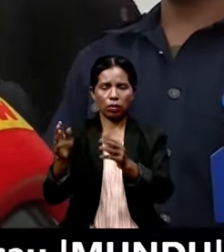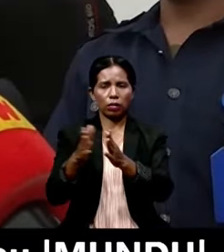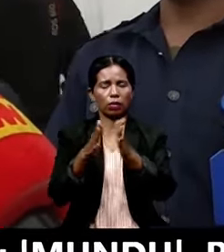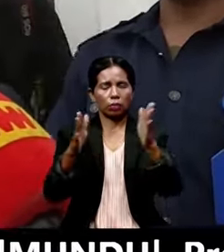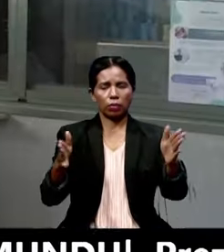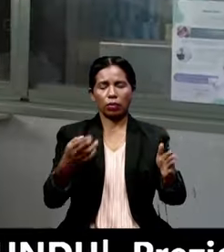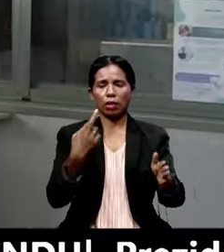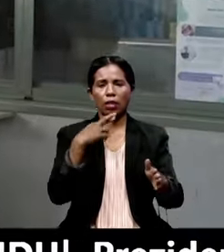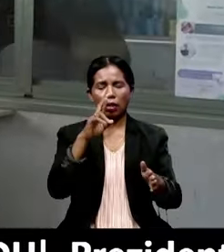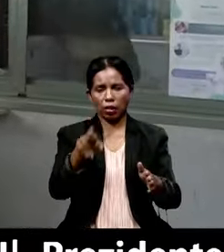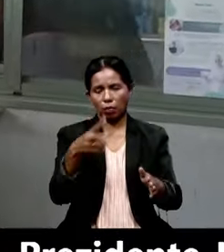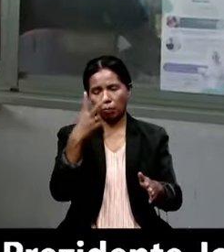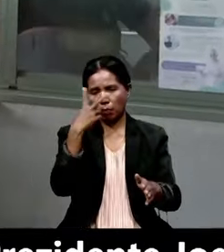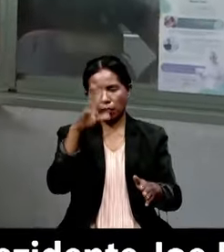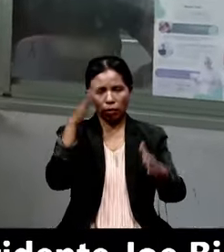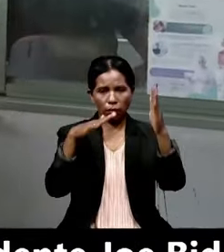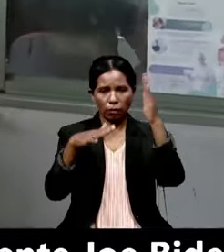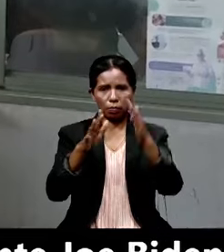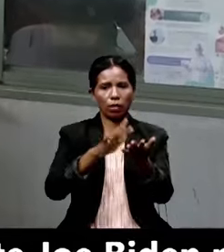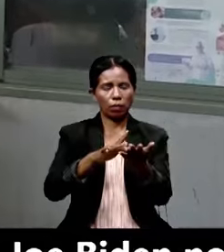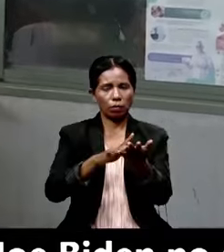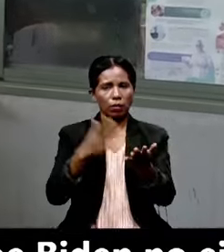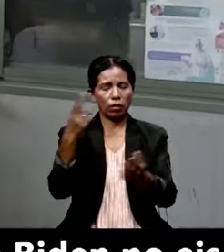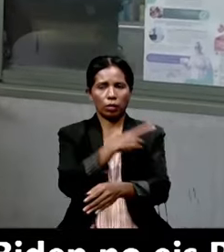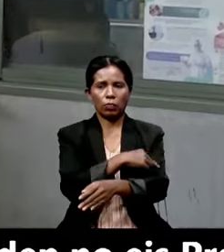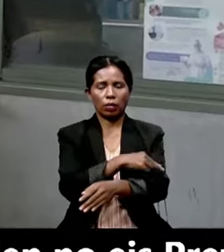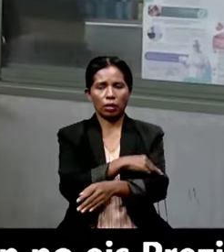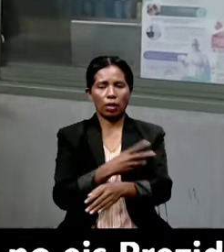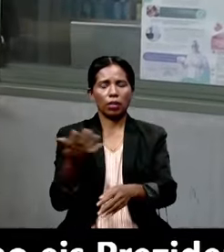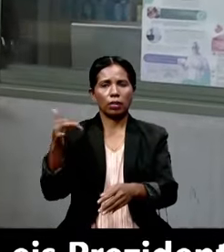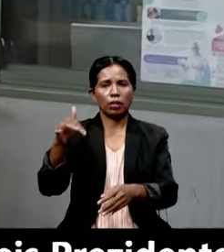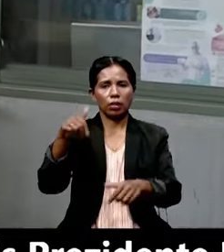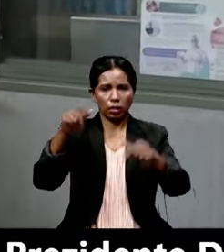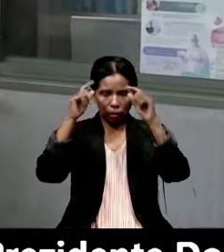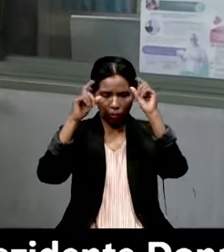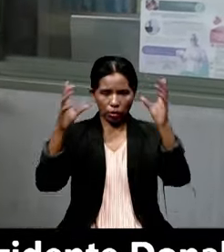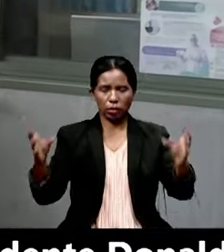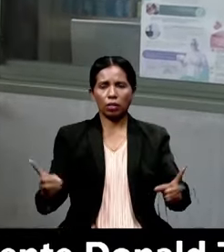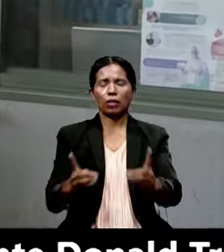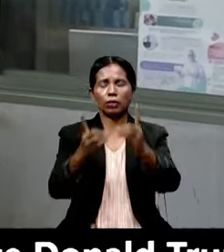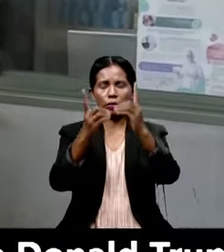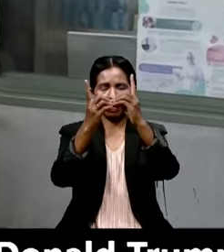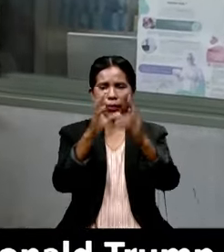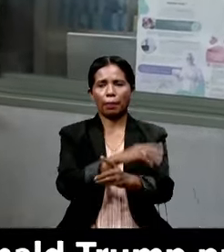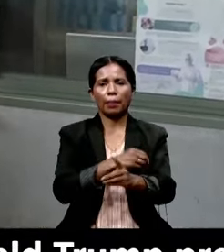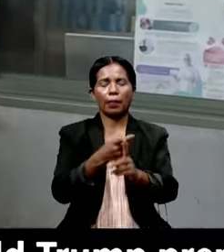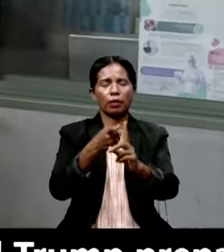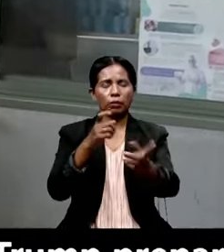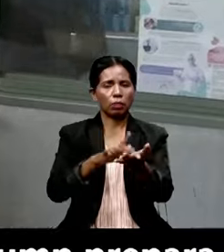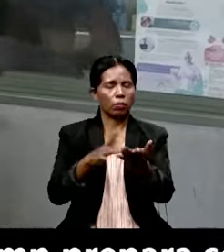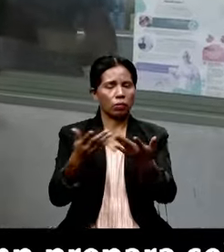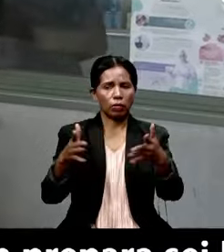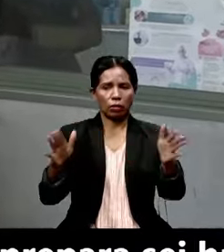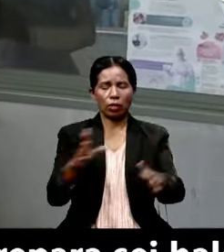di resolve problema in moruk ne be facilidad saudisira y a territorio nacional infrenta. Causa husi menos sai moruk e